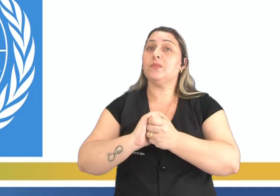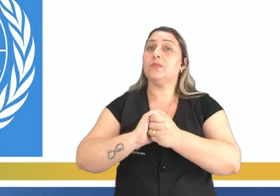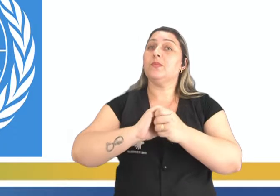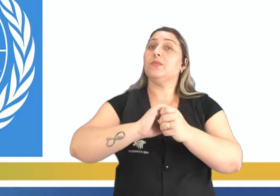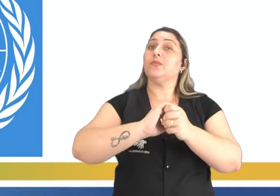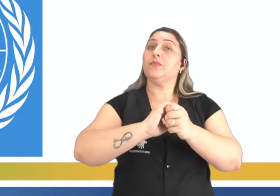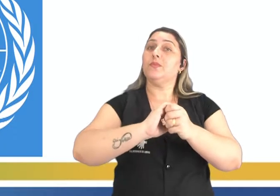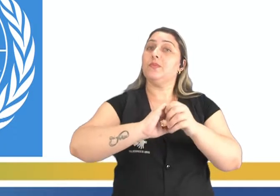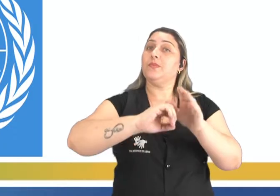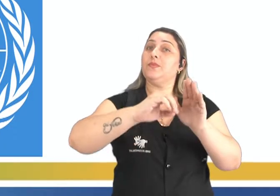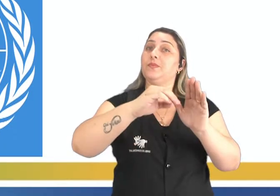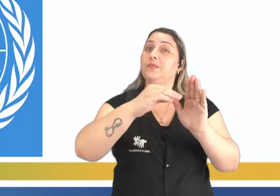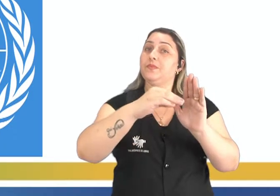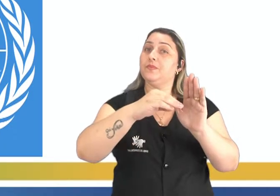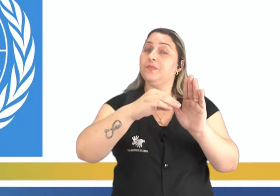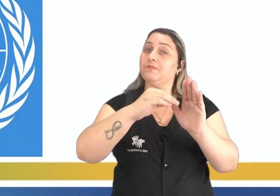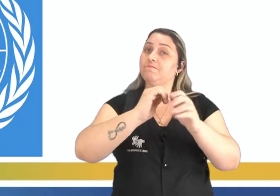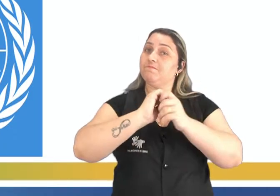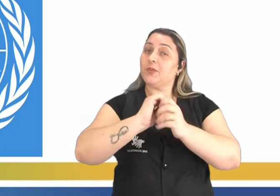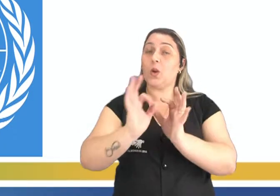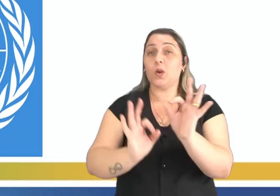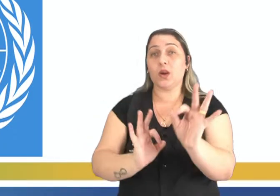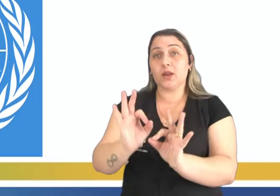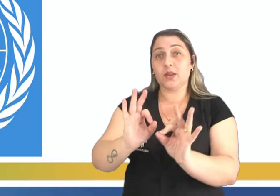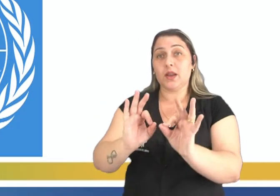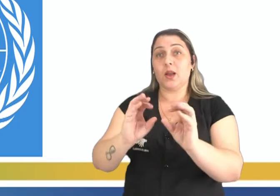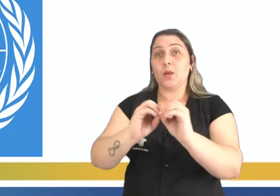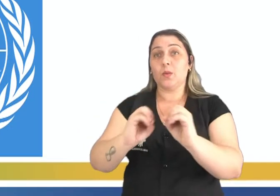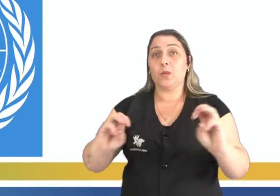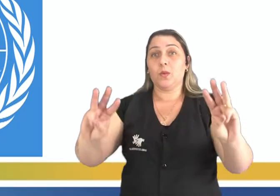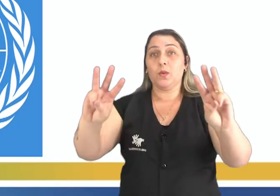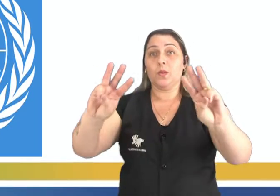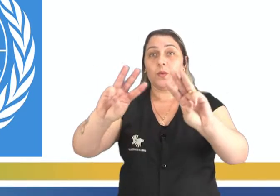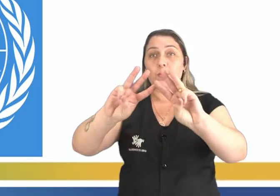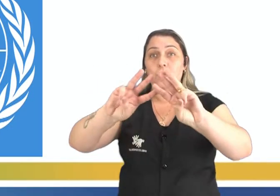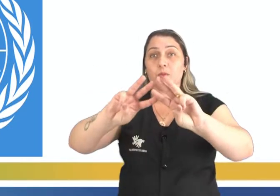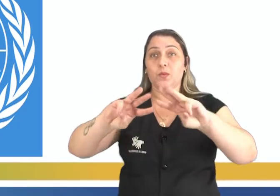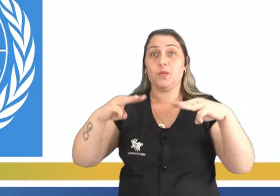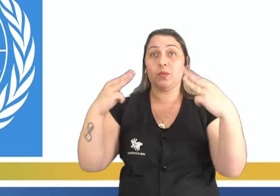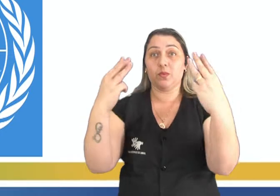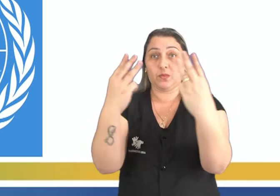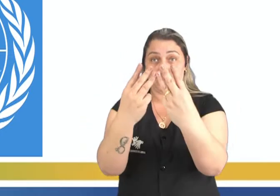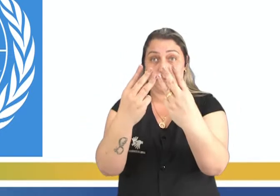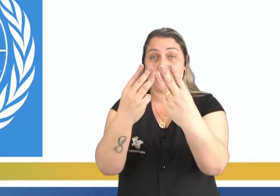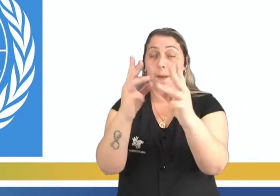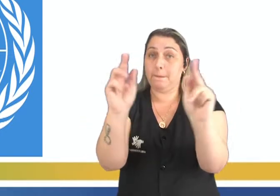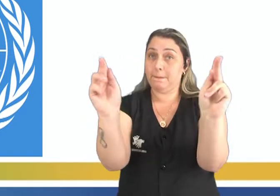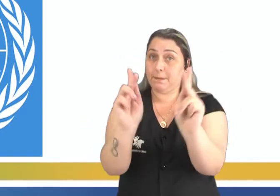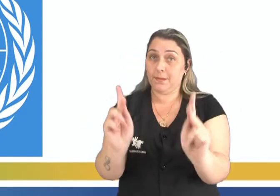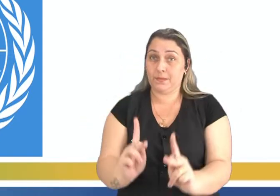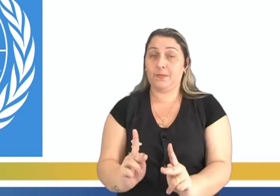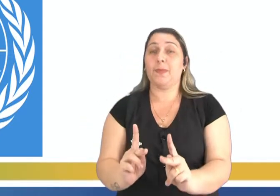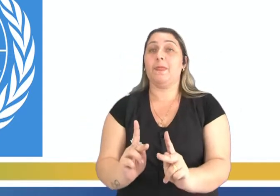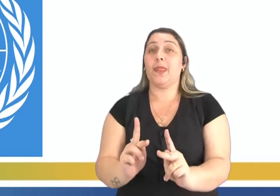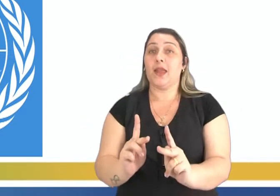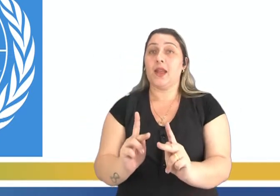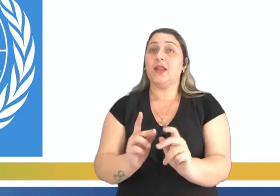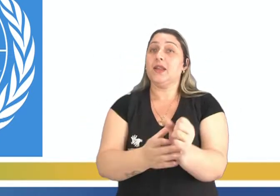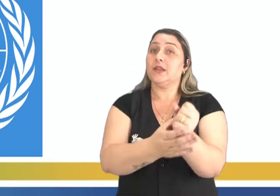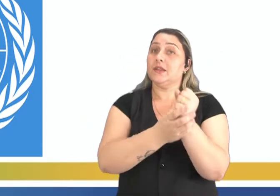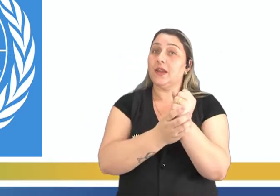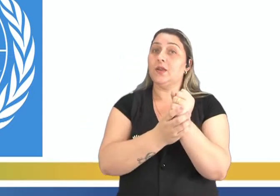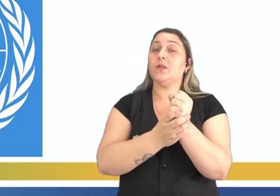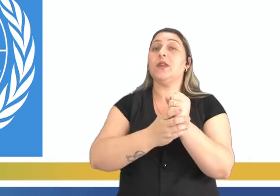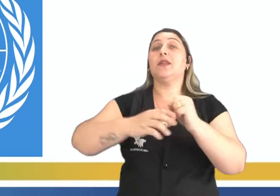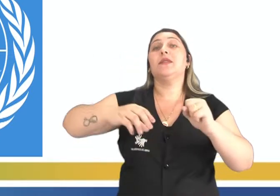metas. Então, basicamente, a ONU é uma organização que ela vai ter como principal objetivo a promoção da paz, da segurança nacional